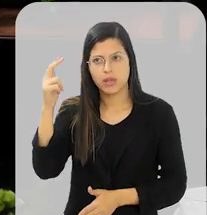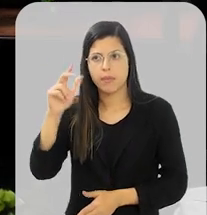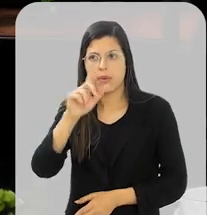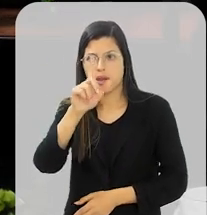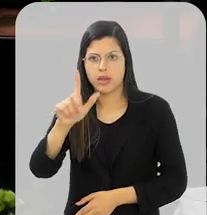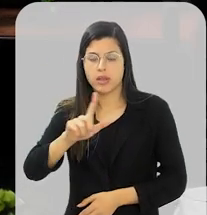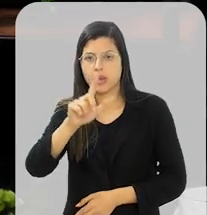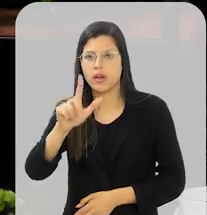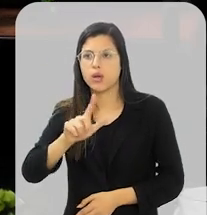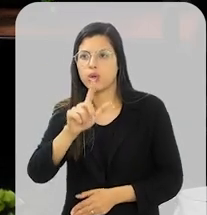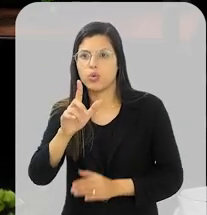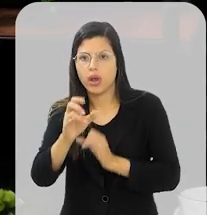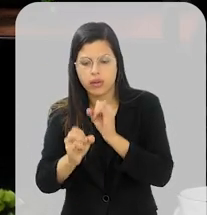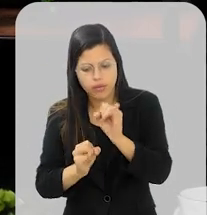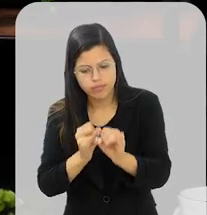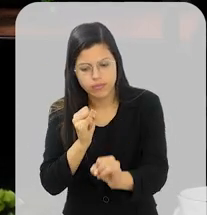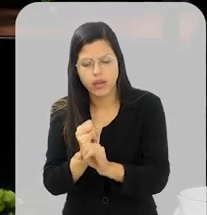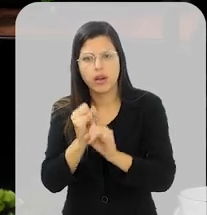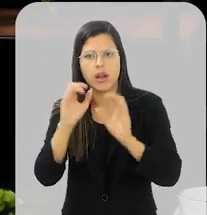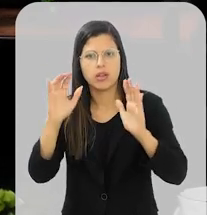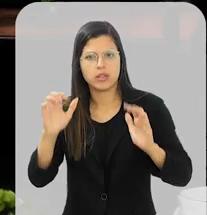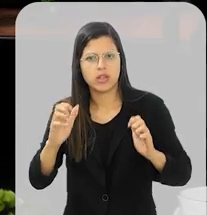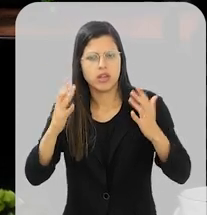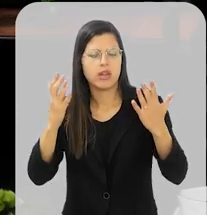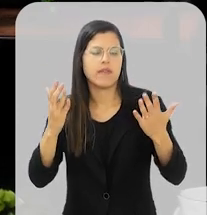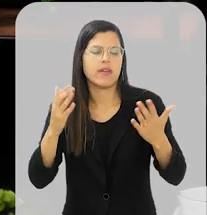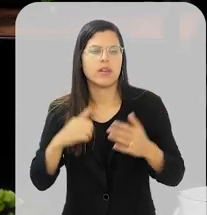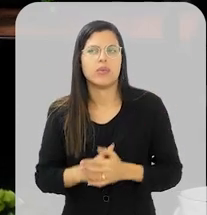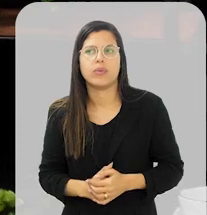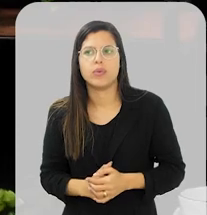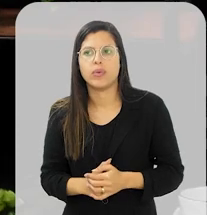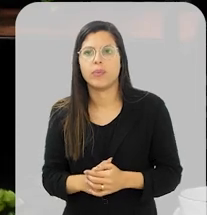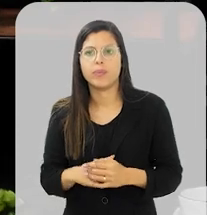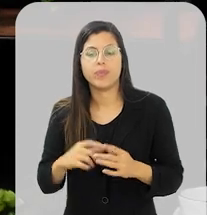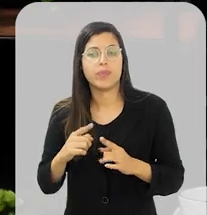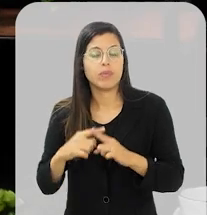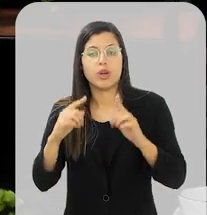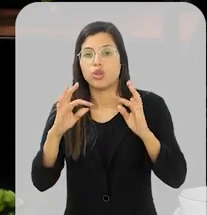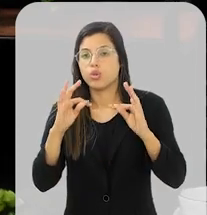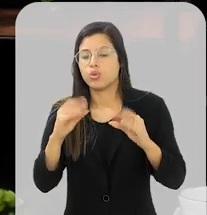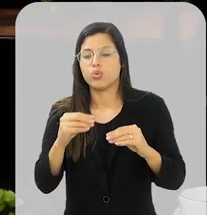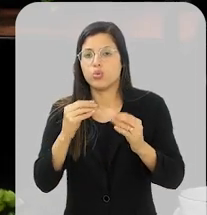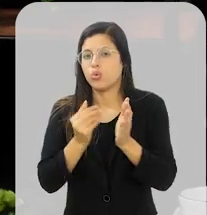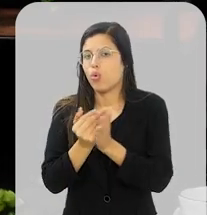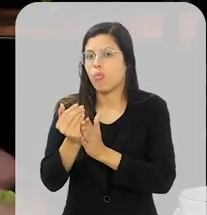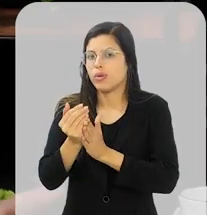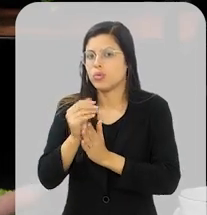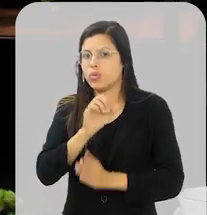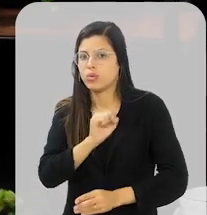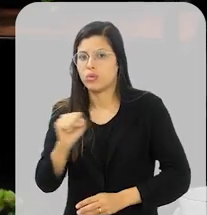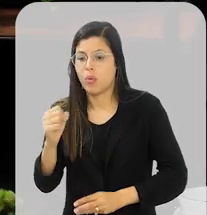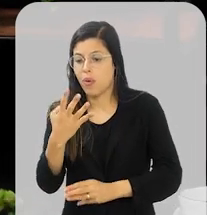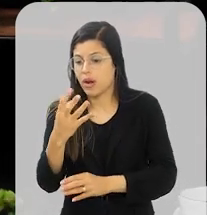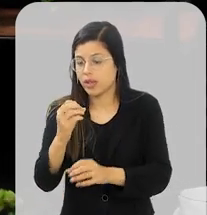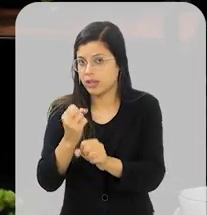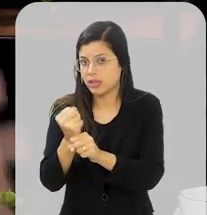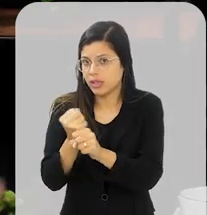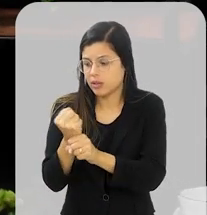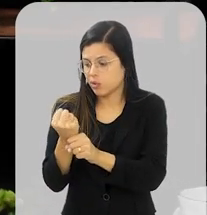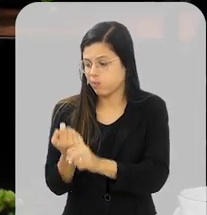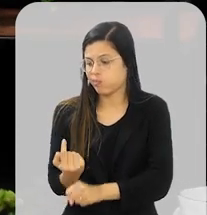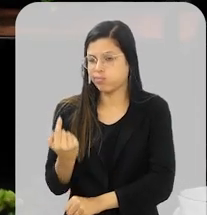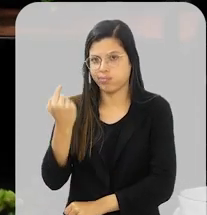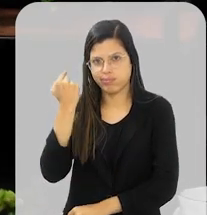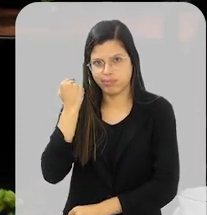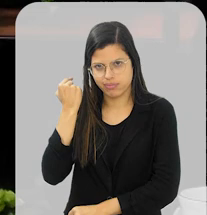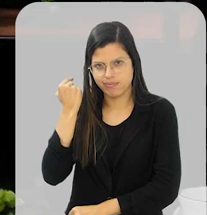Saber na literatura online. Online, eventos, nós somos Caminhos do Saber. Mas tudo começou com meu sogro há 40